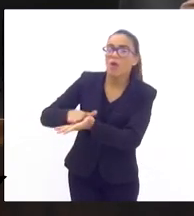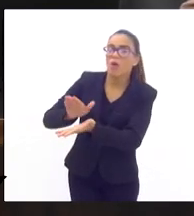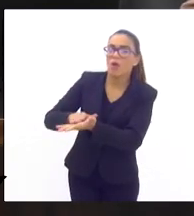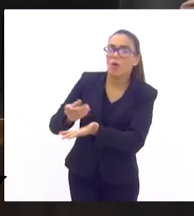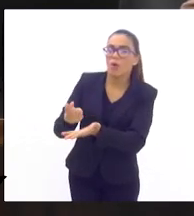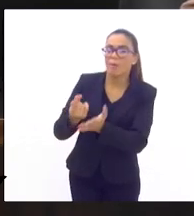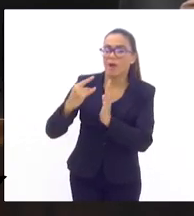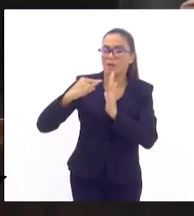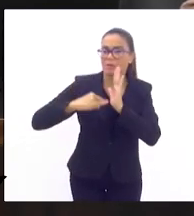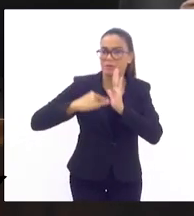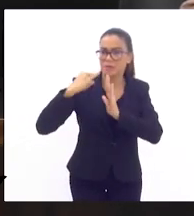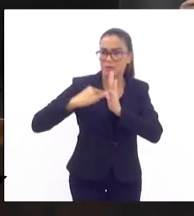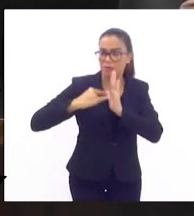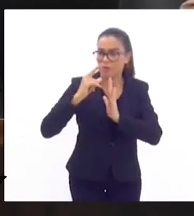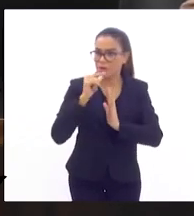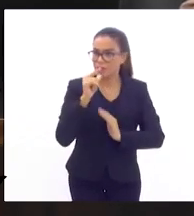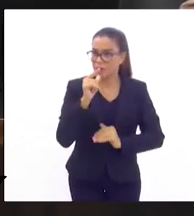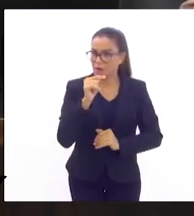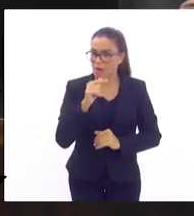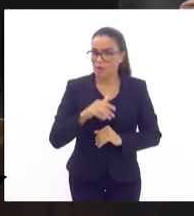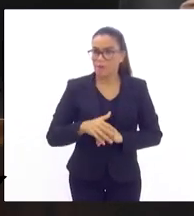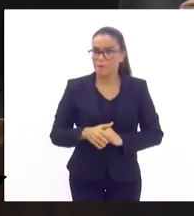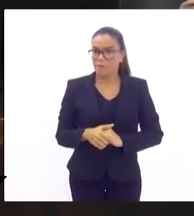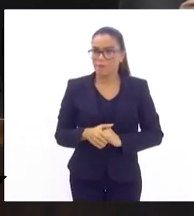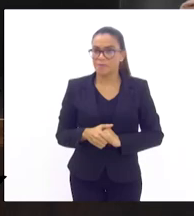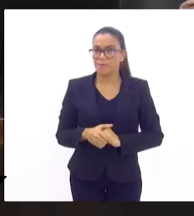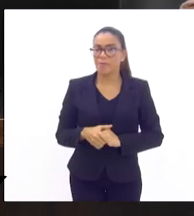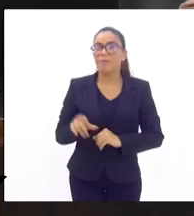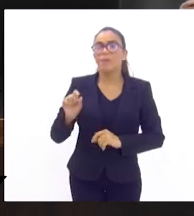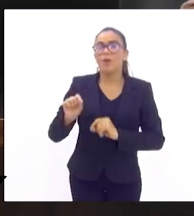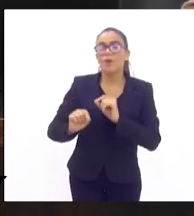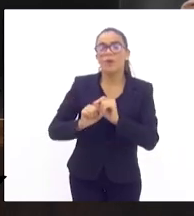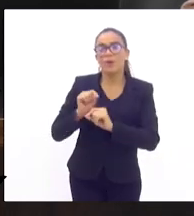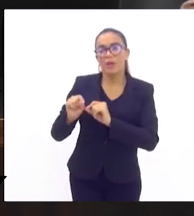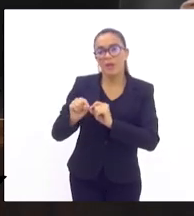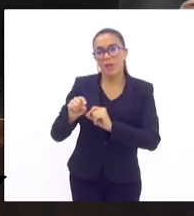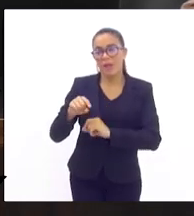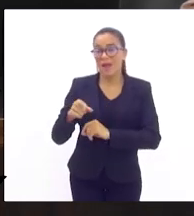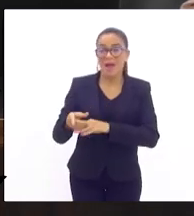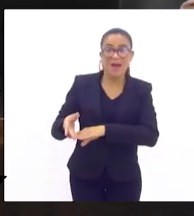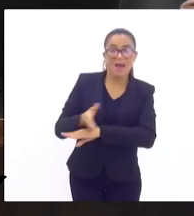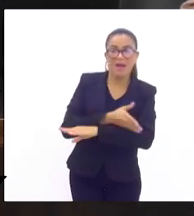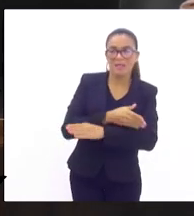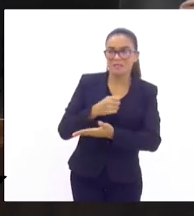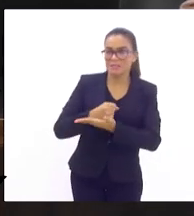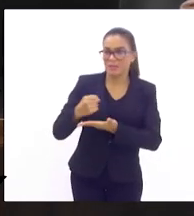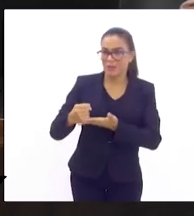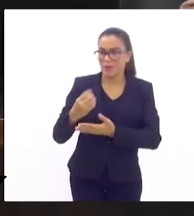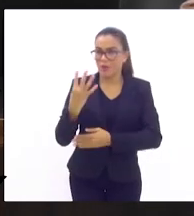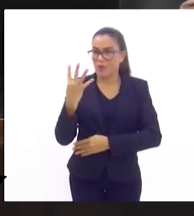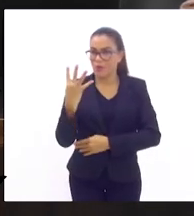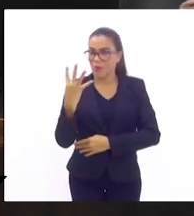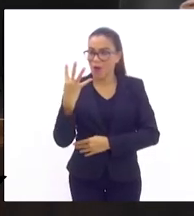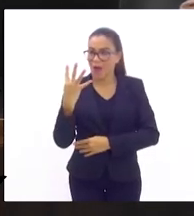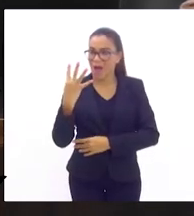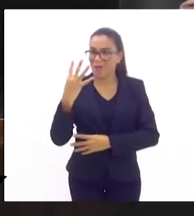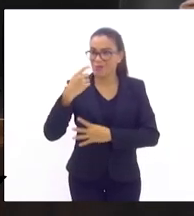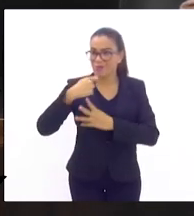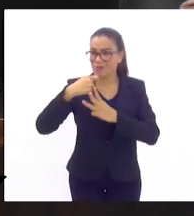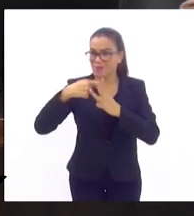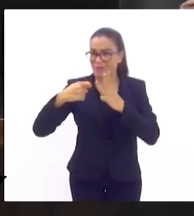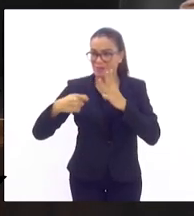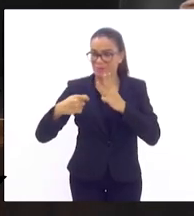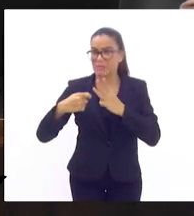aos consumidores residenciais. Ela era, antes da concessão, no quarto trimestre de 2021,